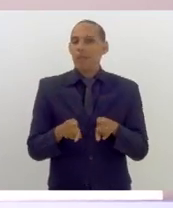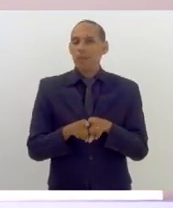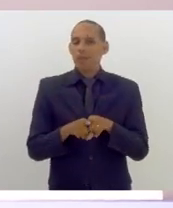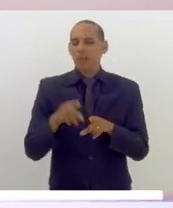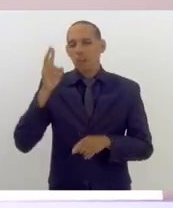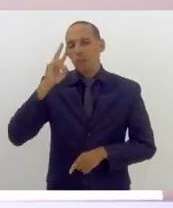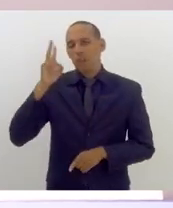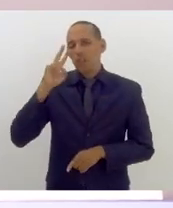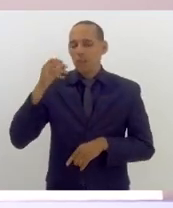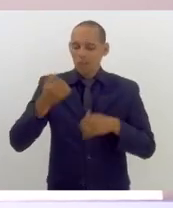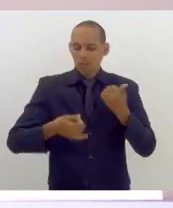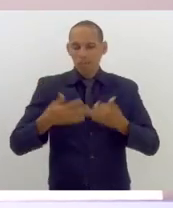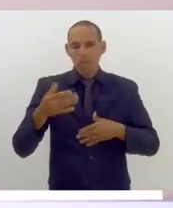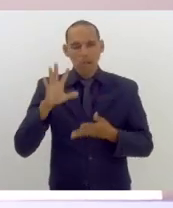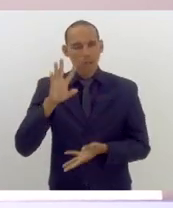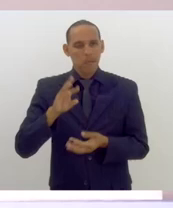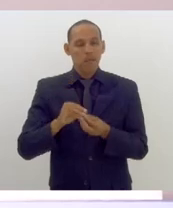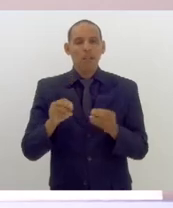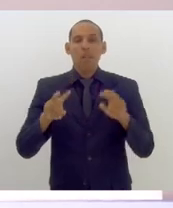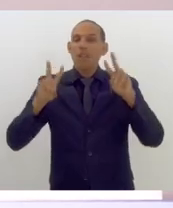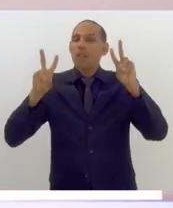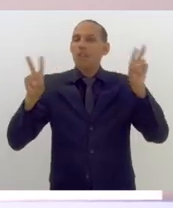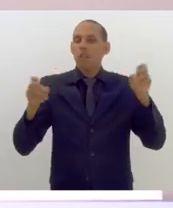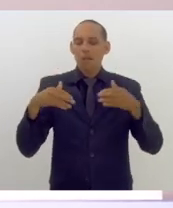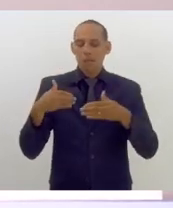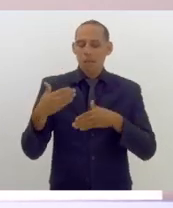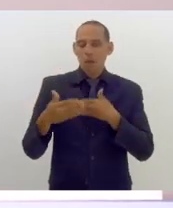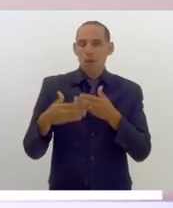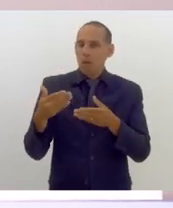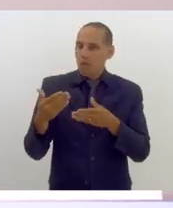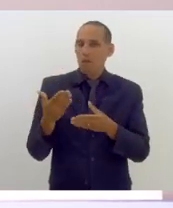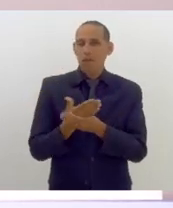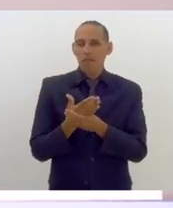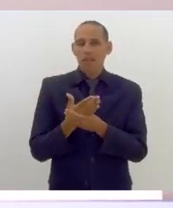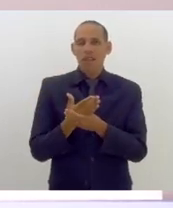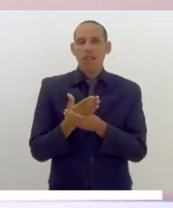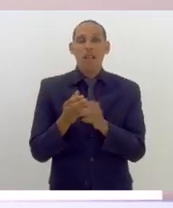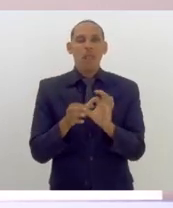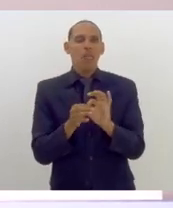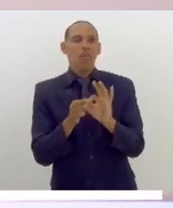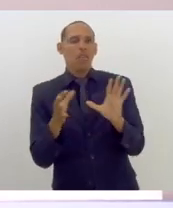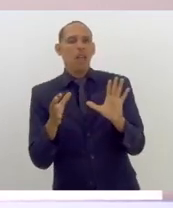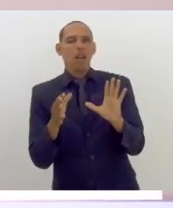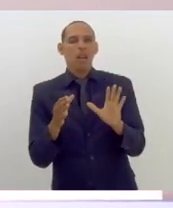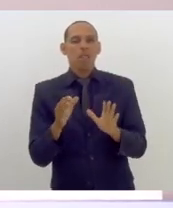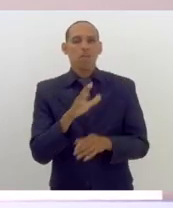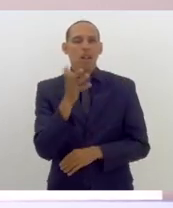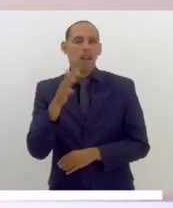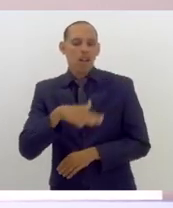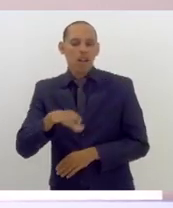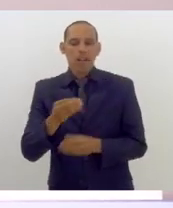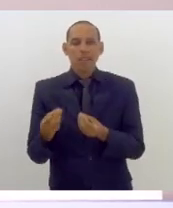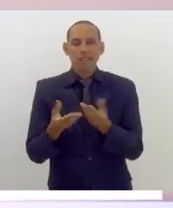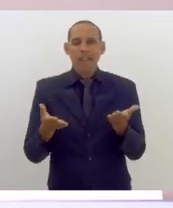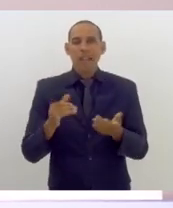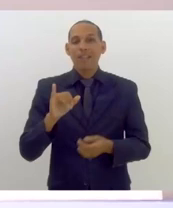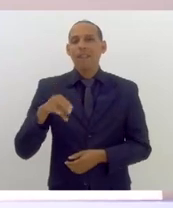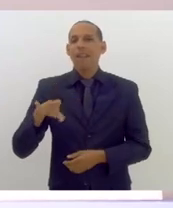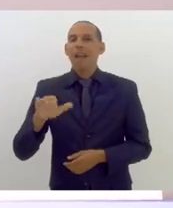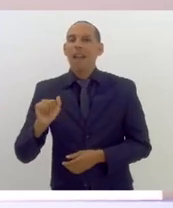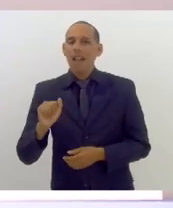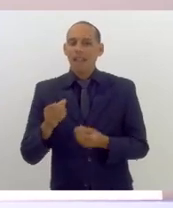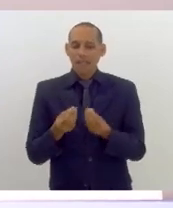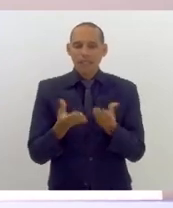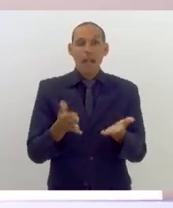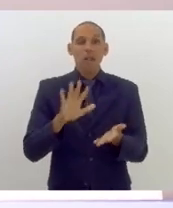breve histórico sobre o processo culminou com a licença ambiental concedida pelo Enéa sem o devido estudo impacto